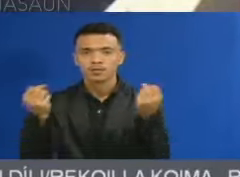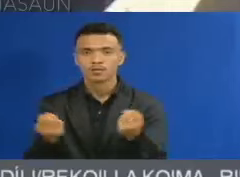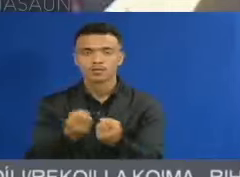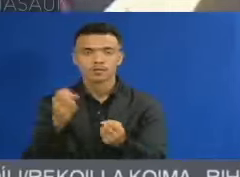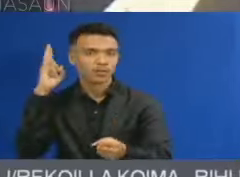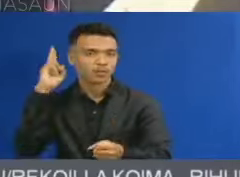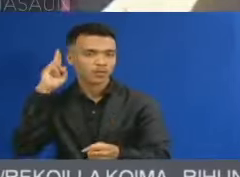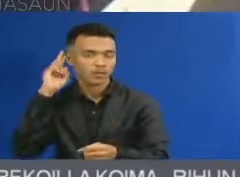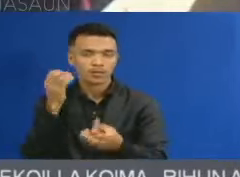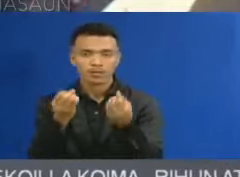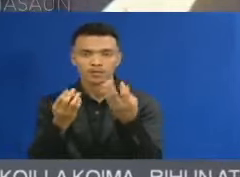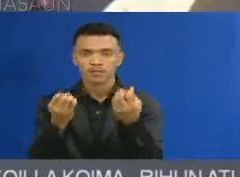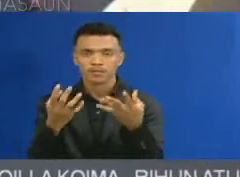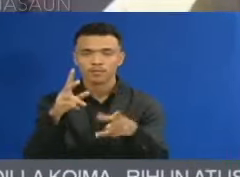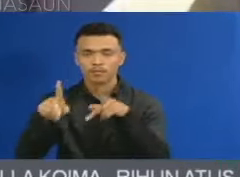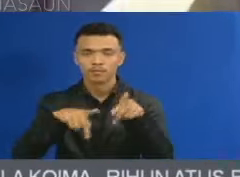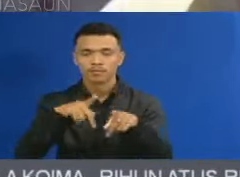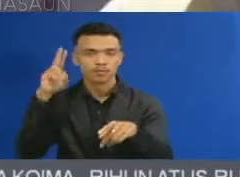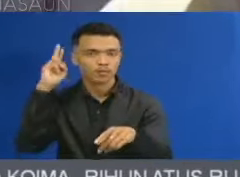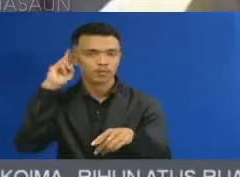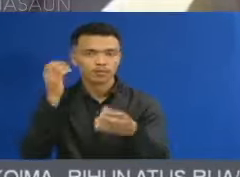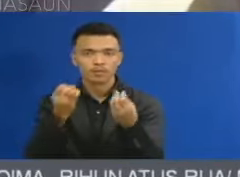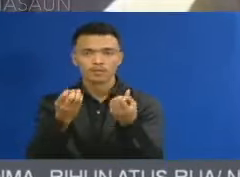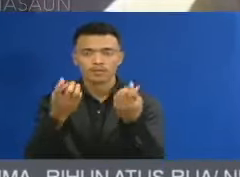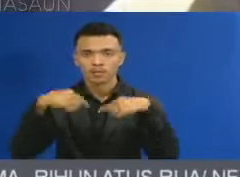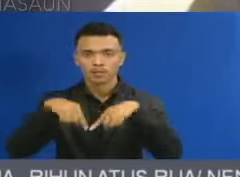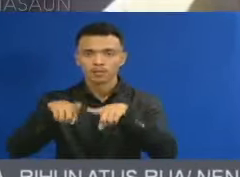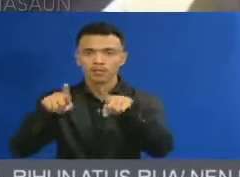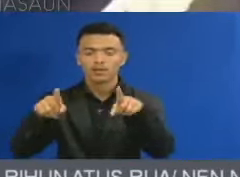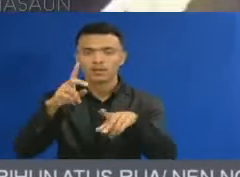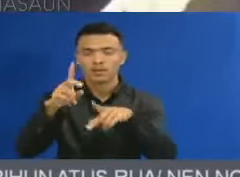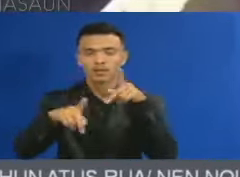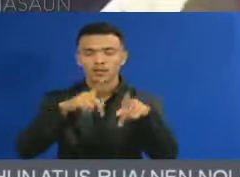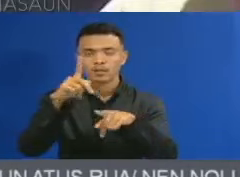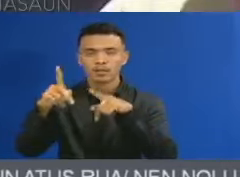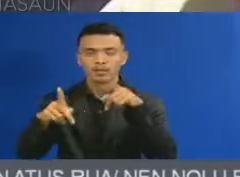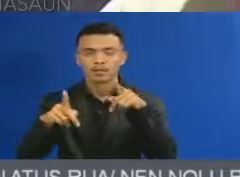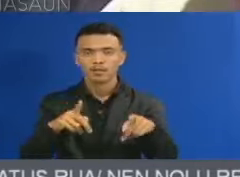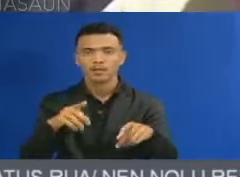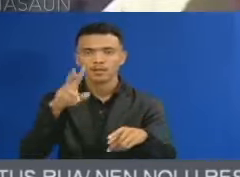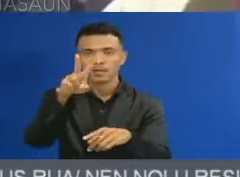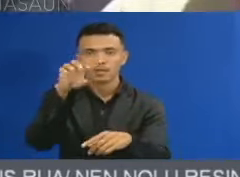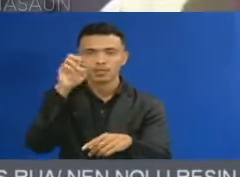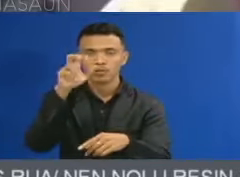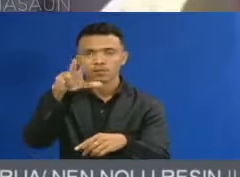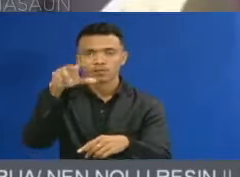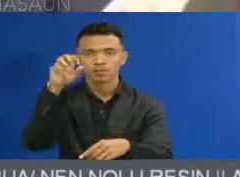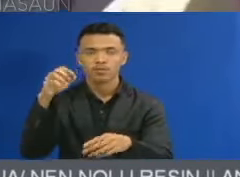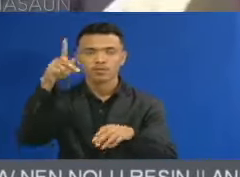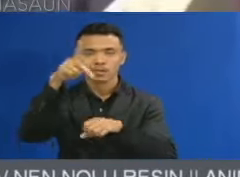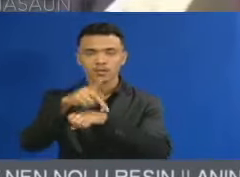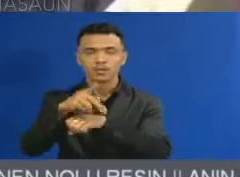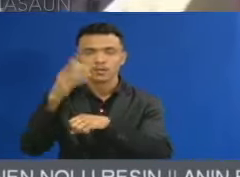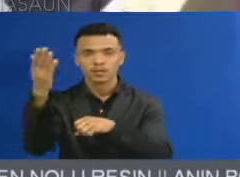barak. Populasaun ne rona barak antau tu nau tu bai hene ba kuaze ema atus ru atus tolu resin ba ke urkalan hene